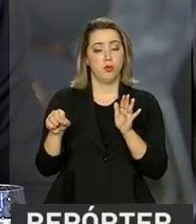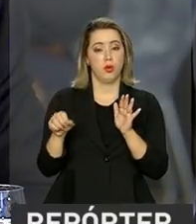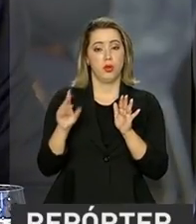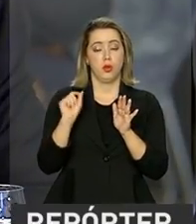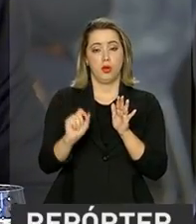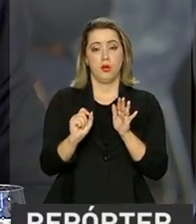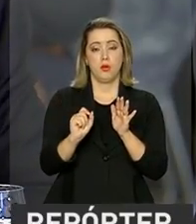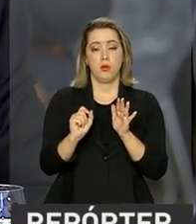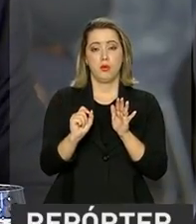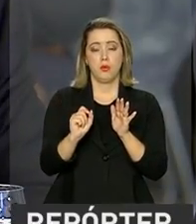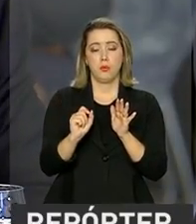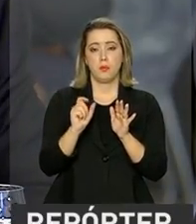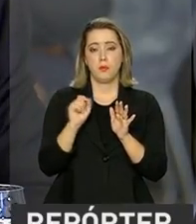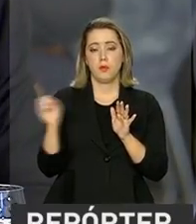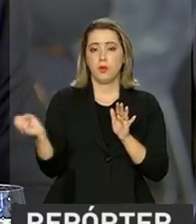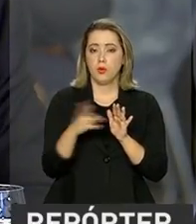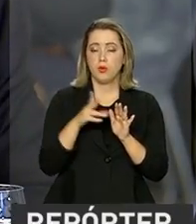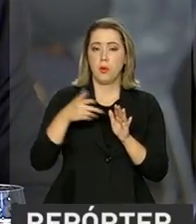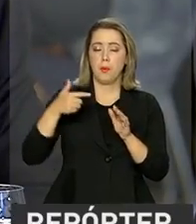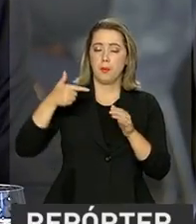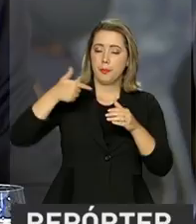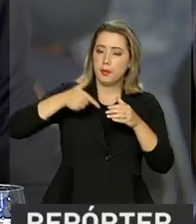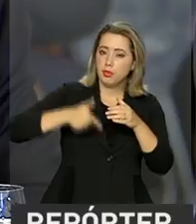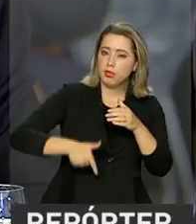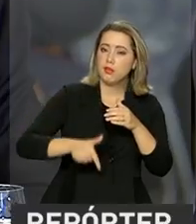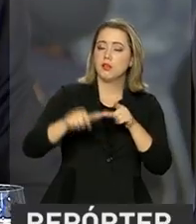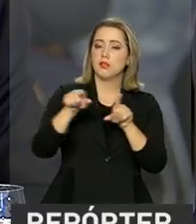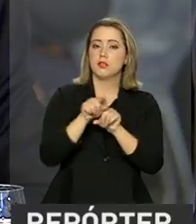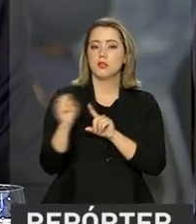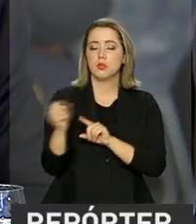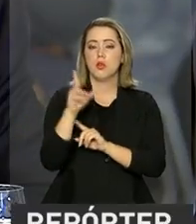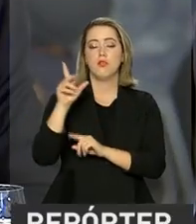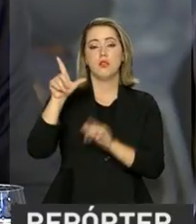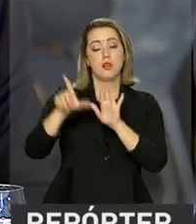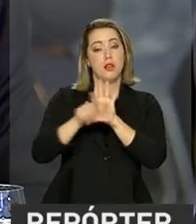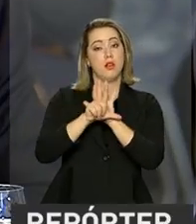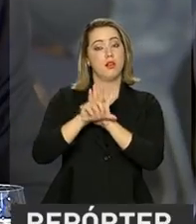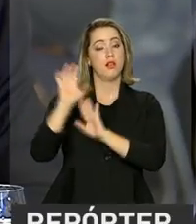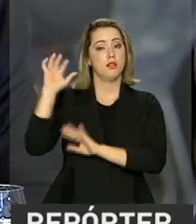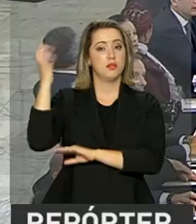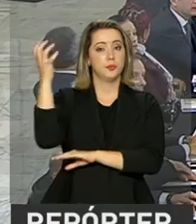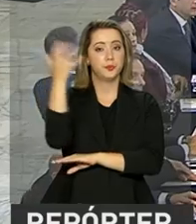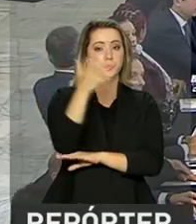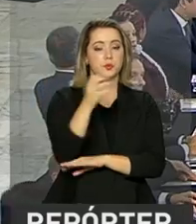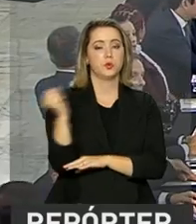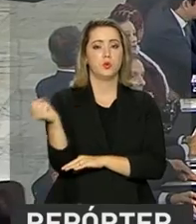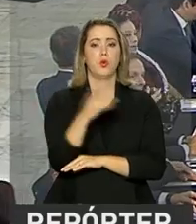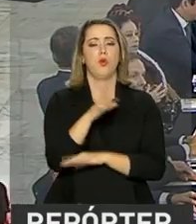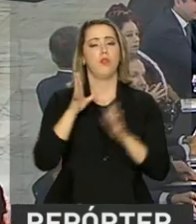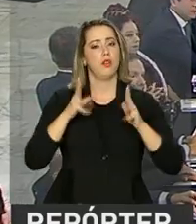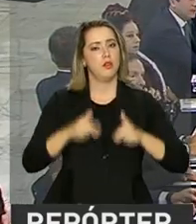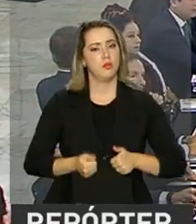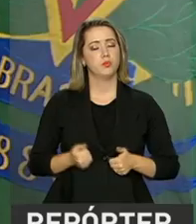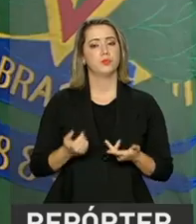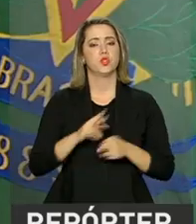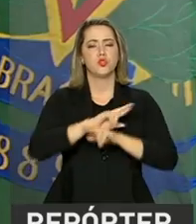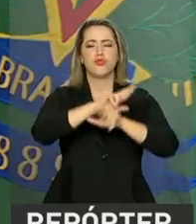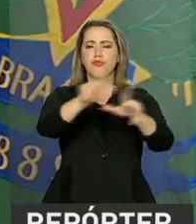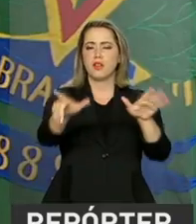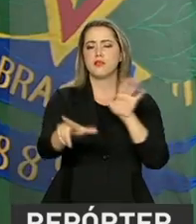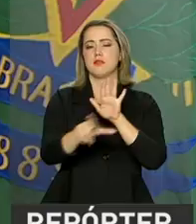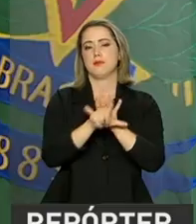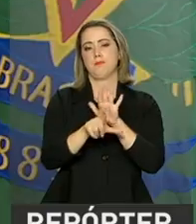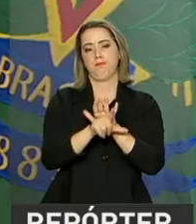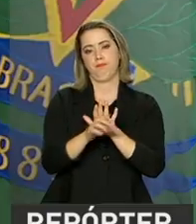uma nova lei geral ambiental ontem nova lei de zoneamento o presidente michel temer destacou